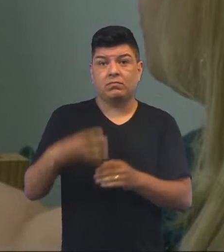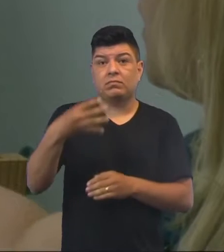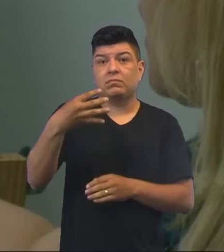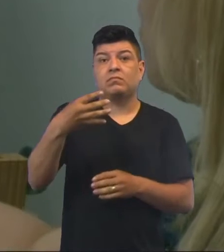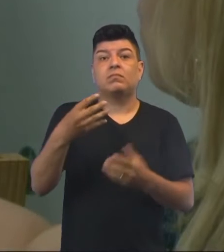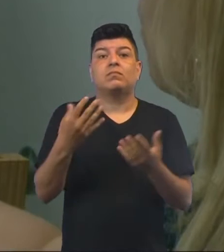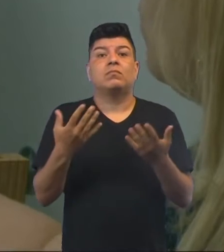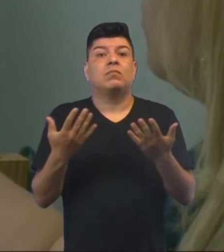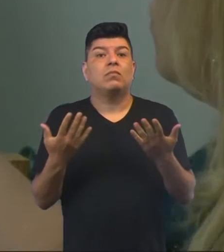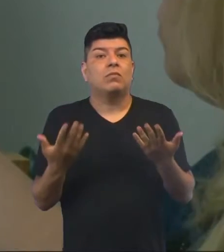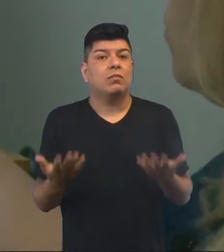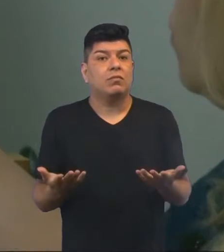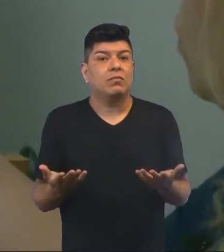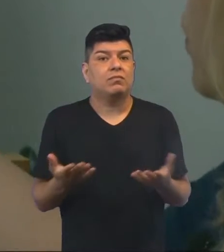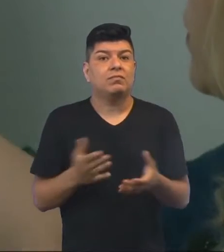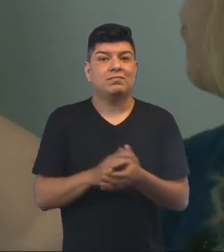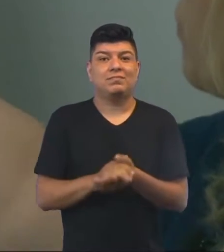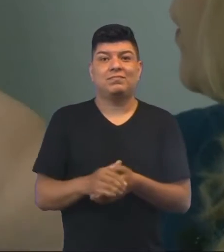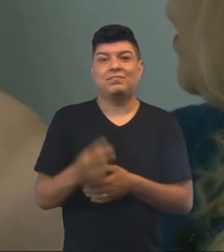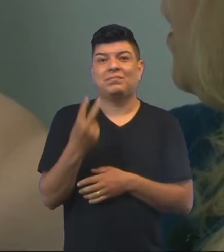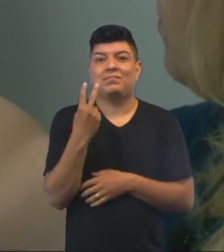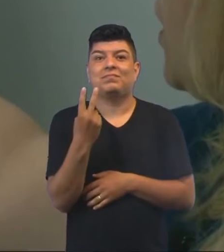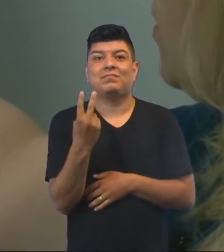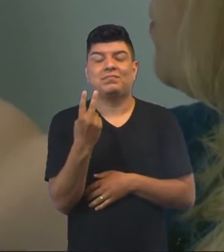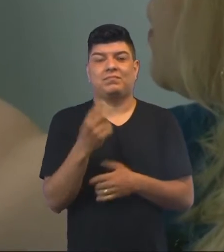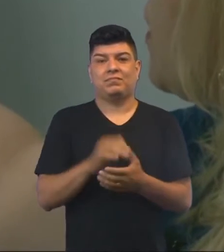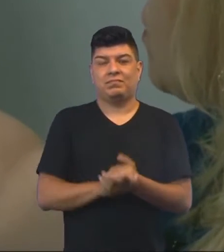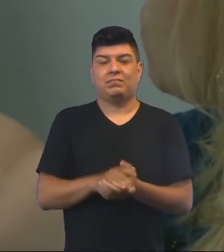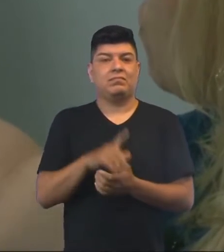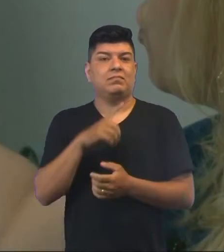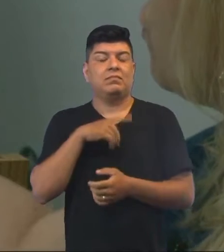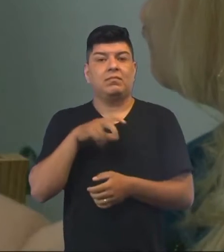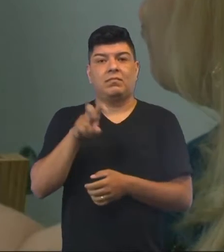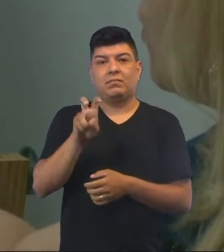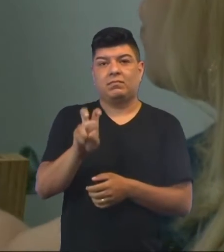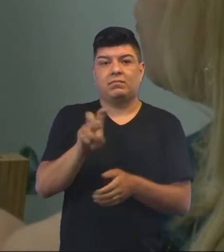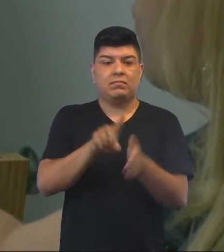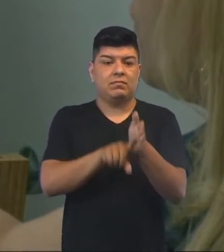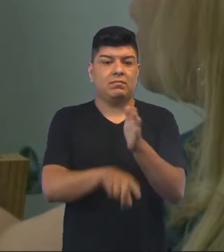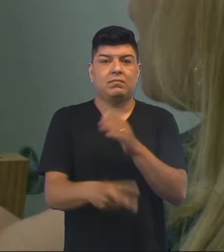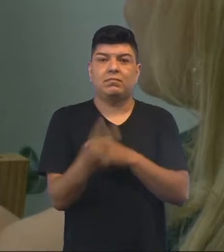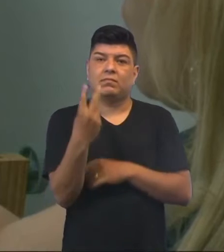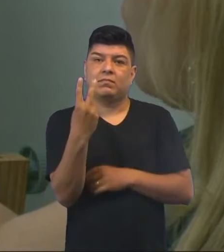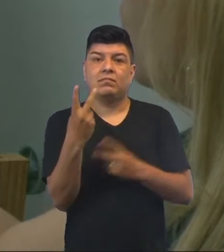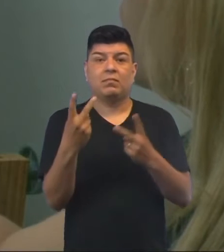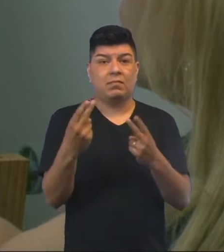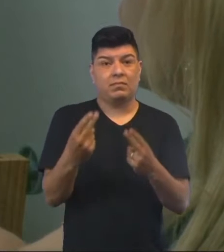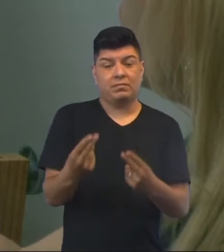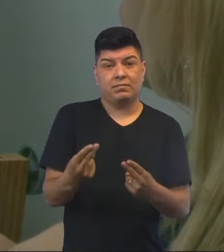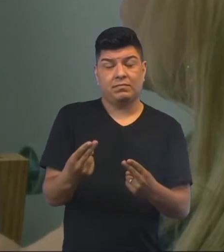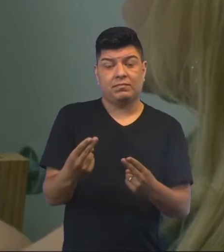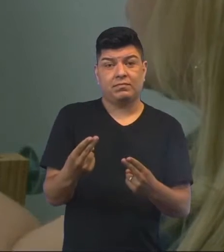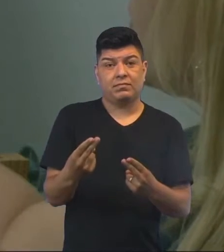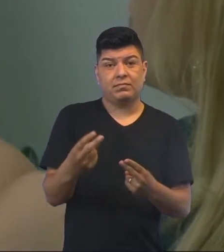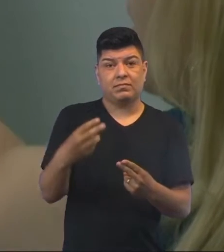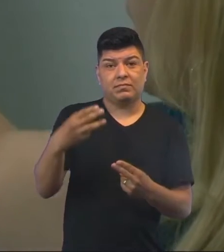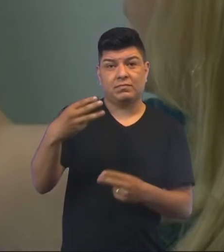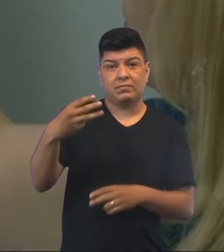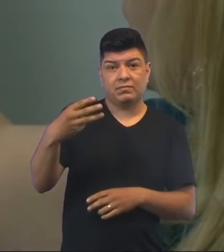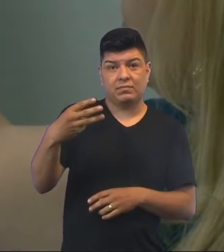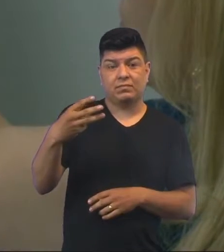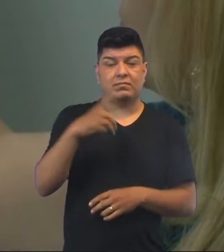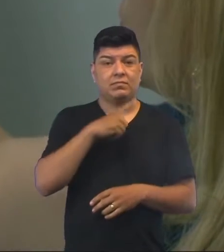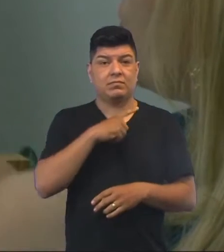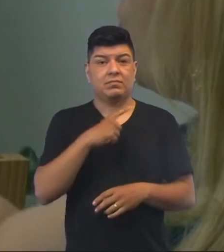4 eu vou ficar com dois eu tenho 5 eu tiro dois eu vou ficar com três